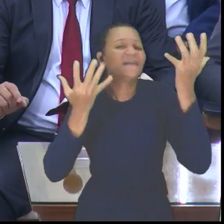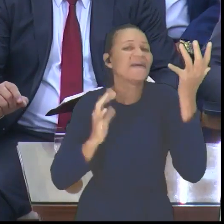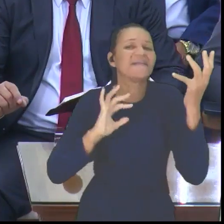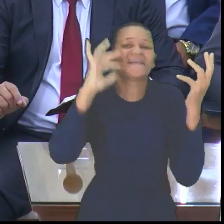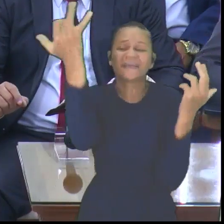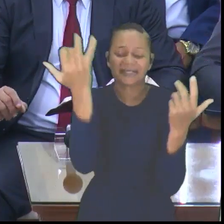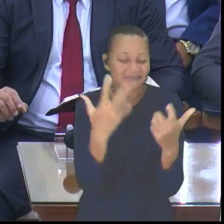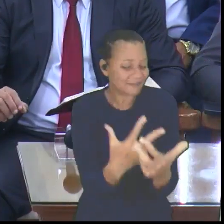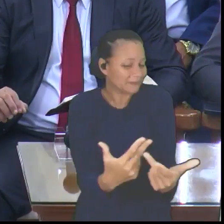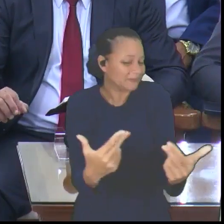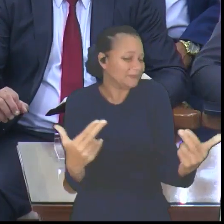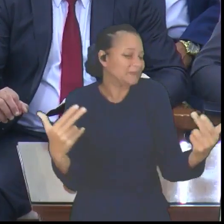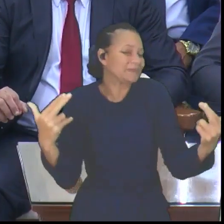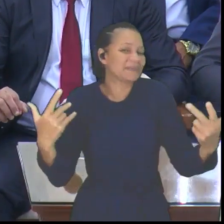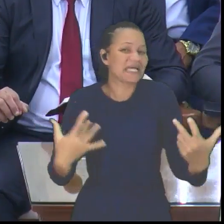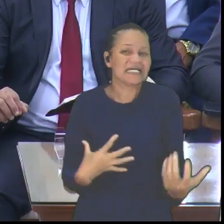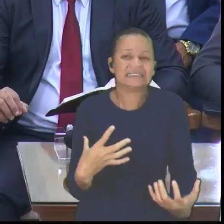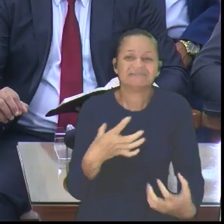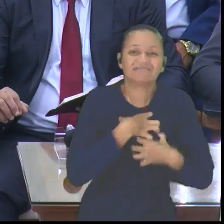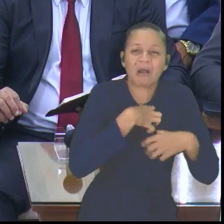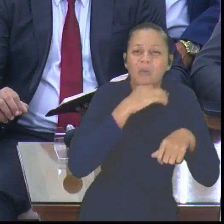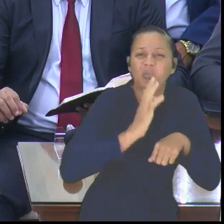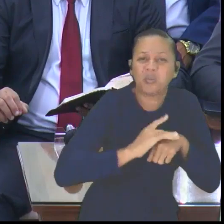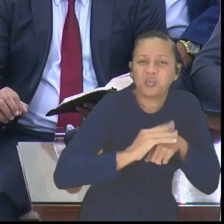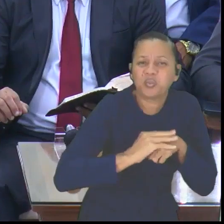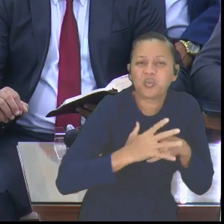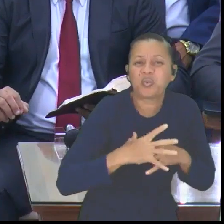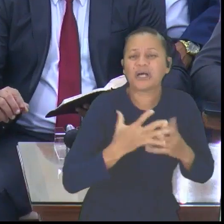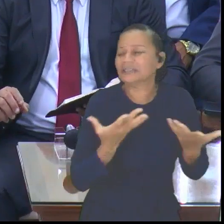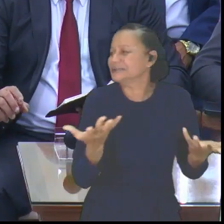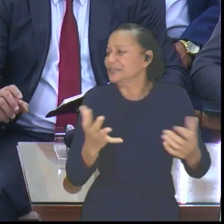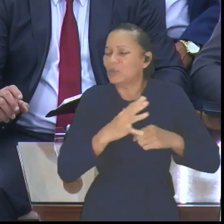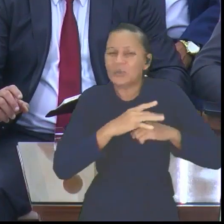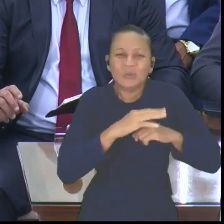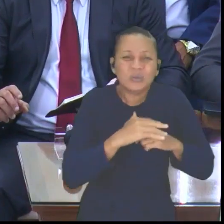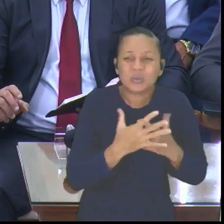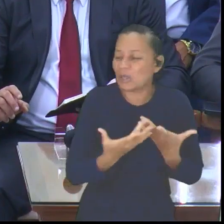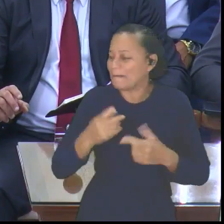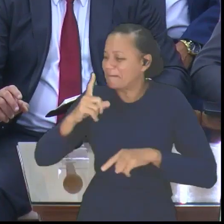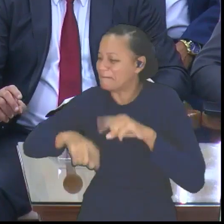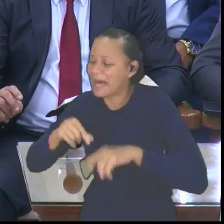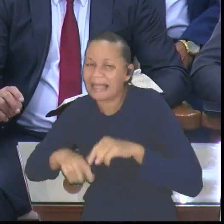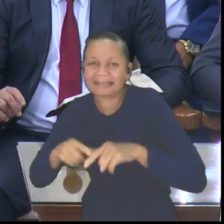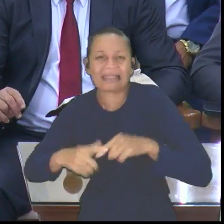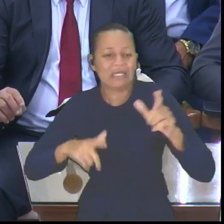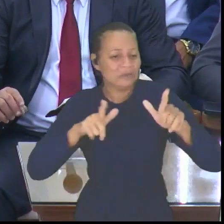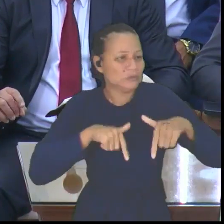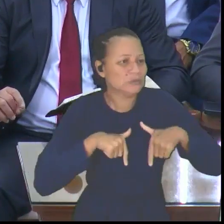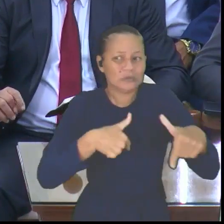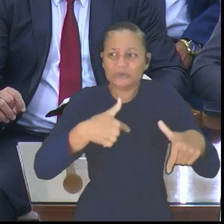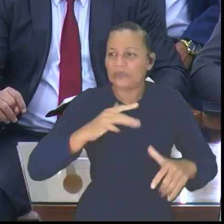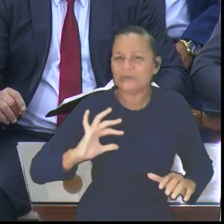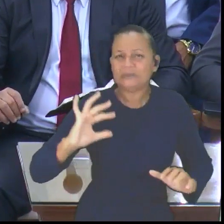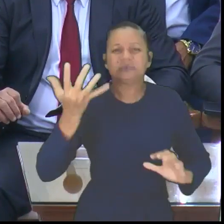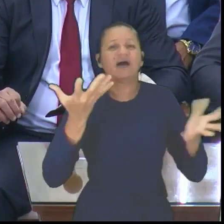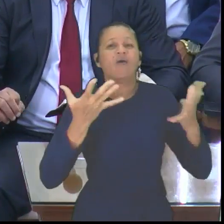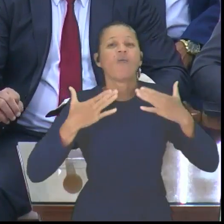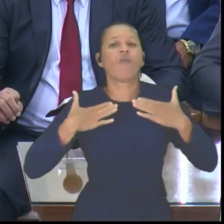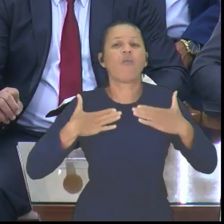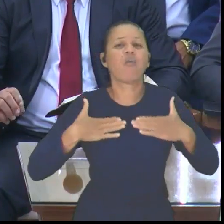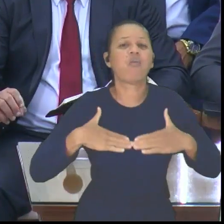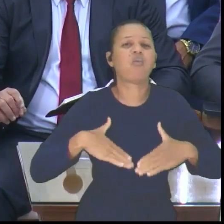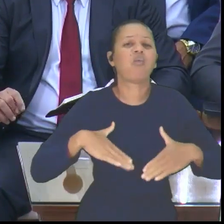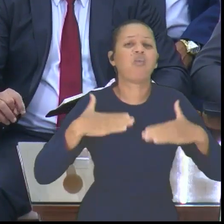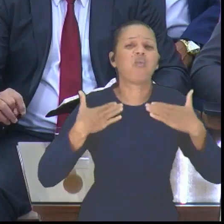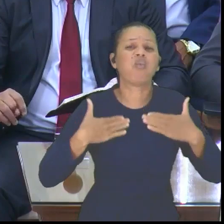esteja a enfrentar, quer seja enfermidade, quer seja coisas materiais, quer sejam lutas diárias, descanse,